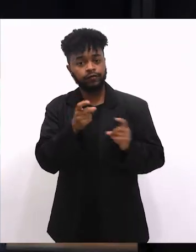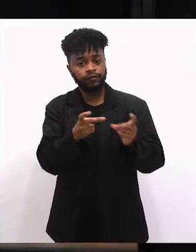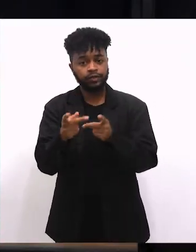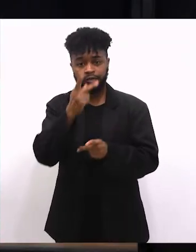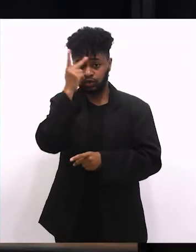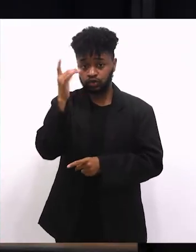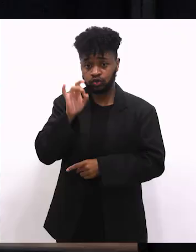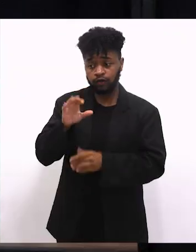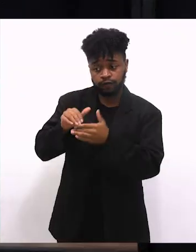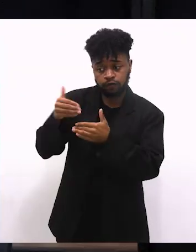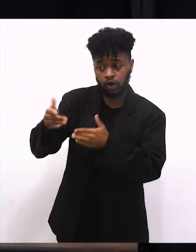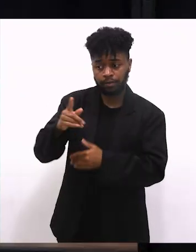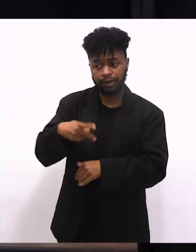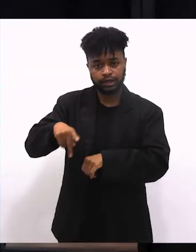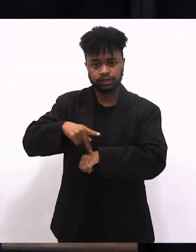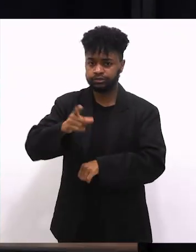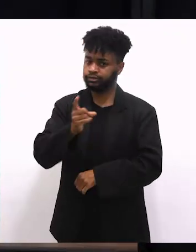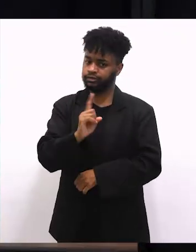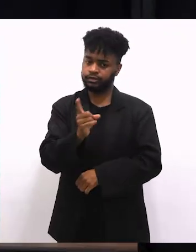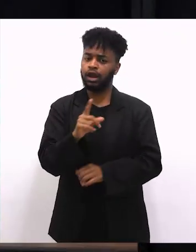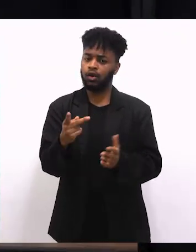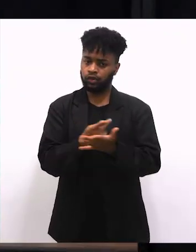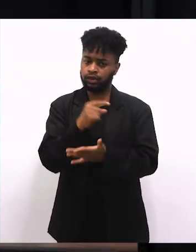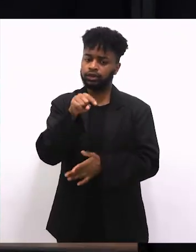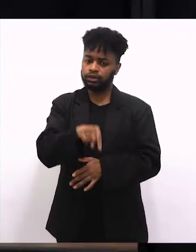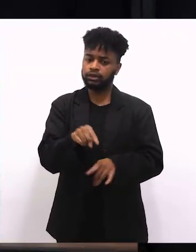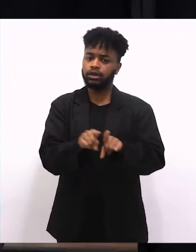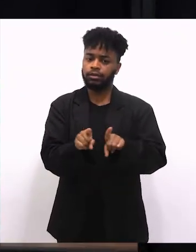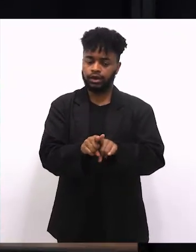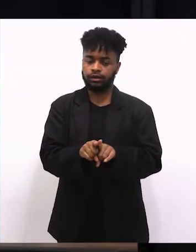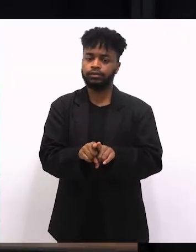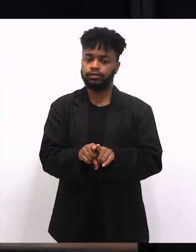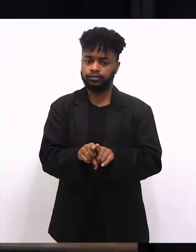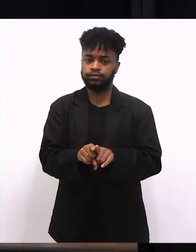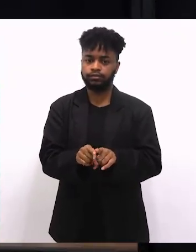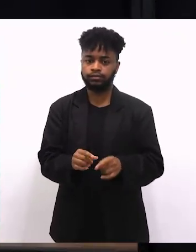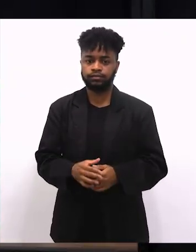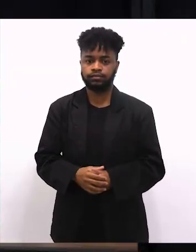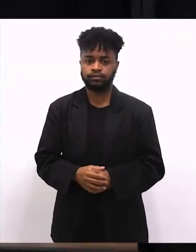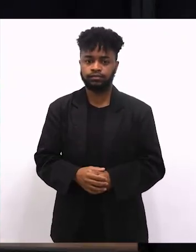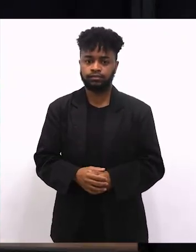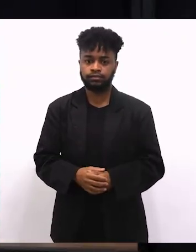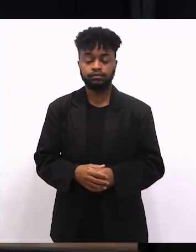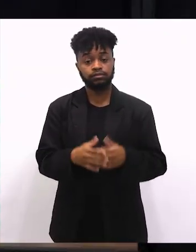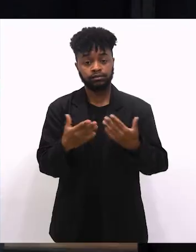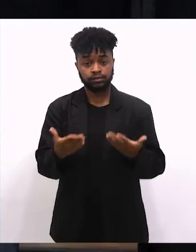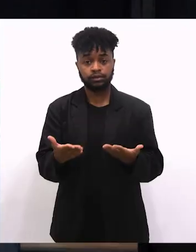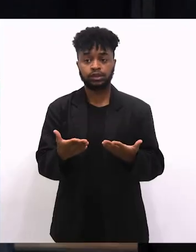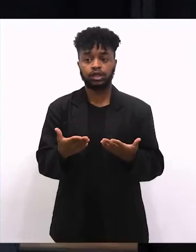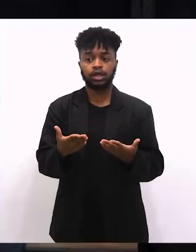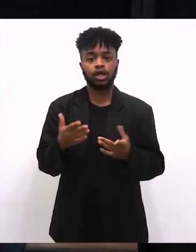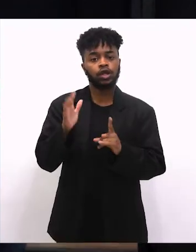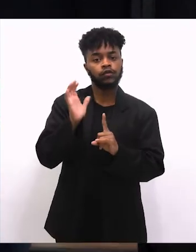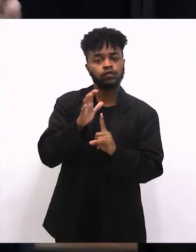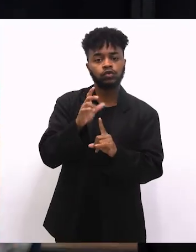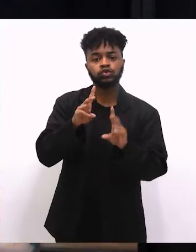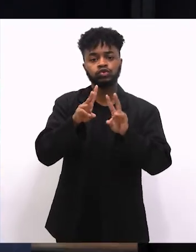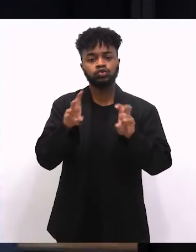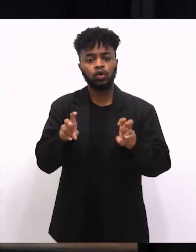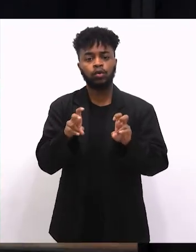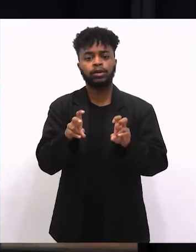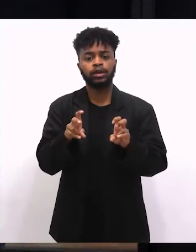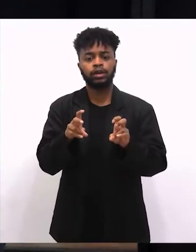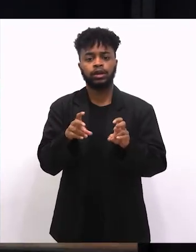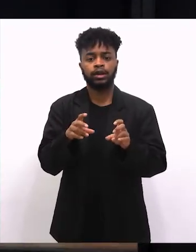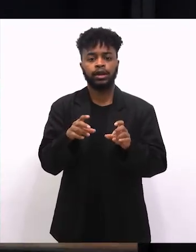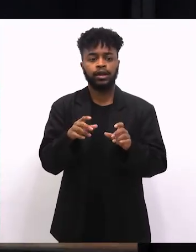pessoas é uma questão internacional. Não, a gente sabe que é uma questão nacional também e que afeta a questão da exploração